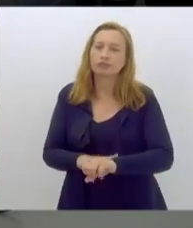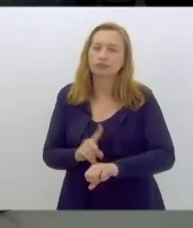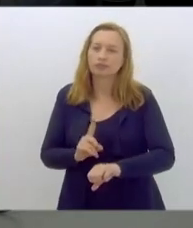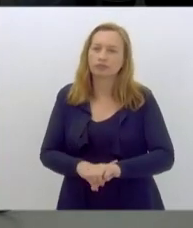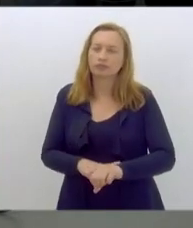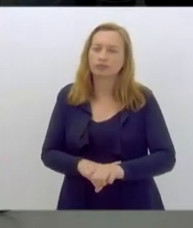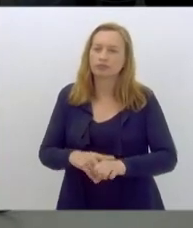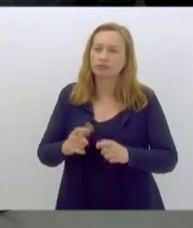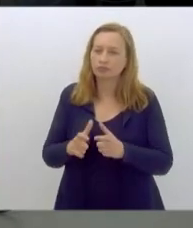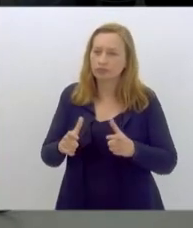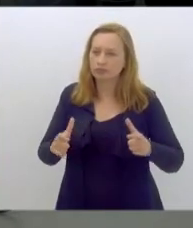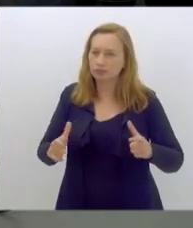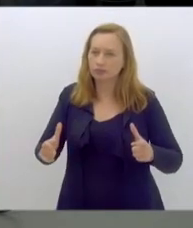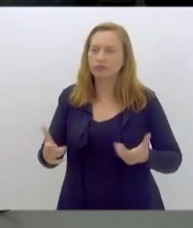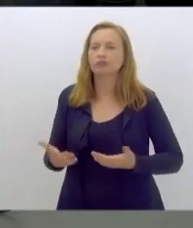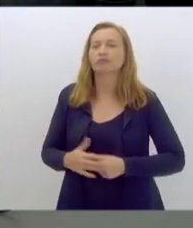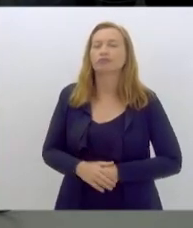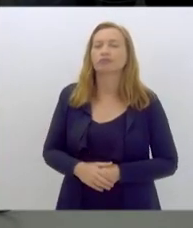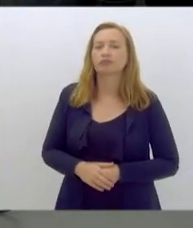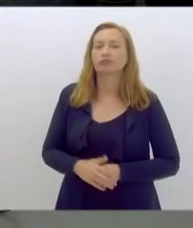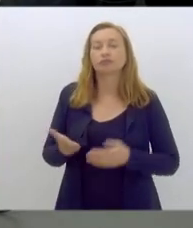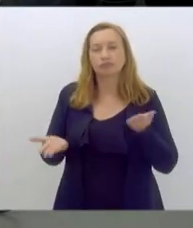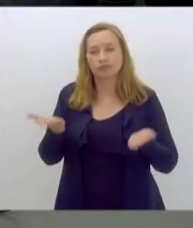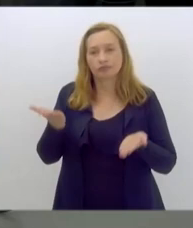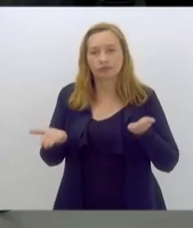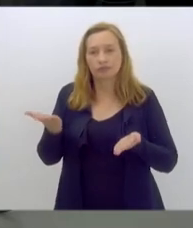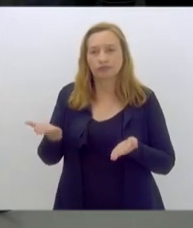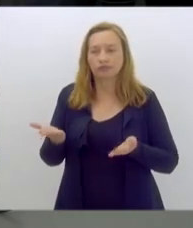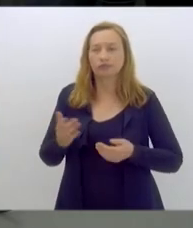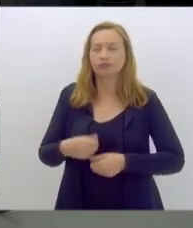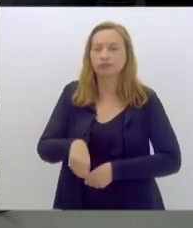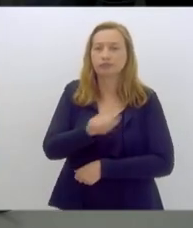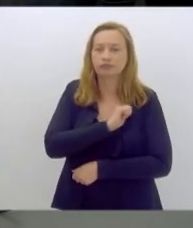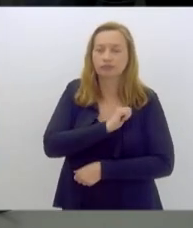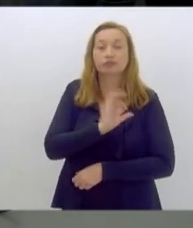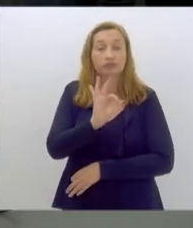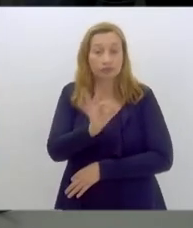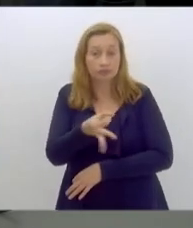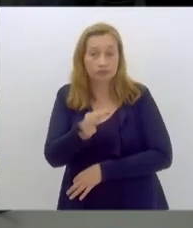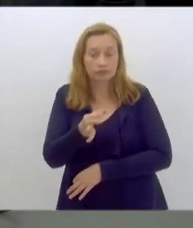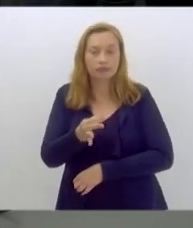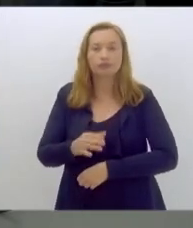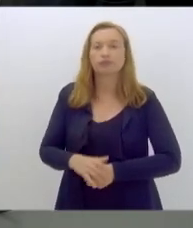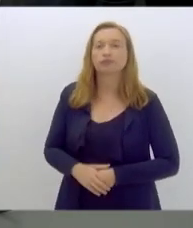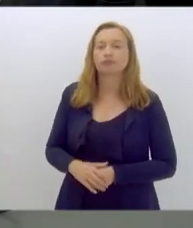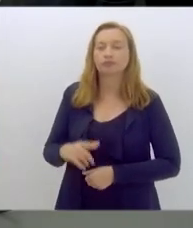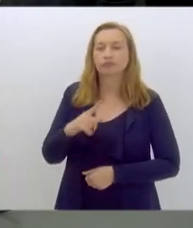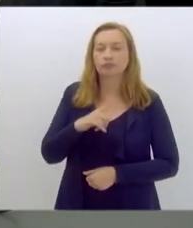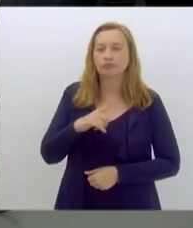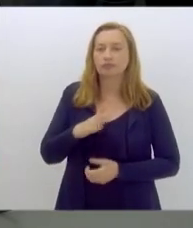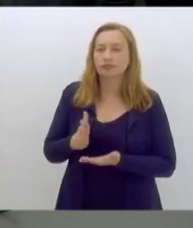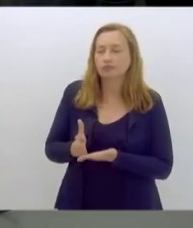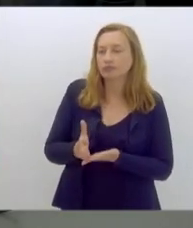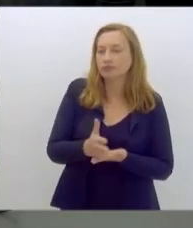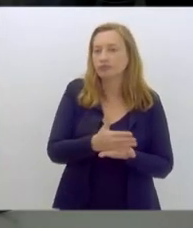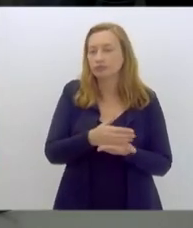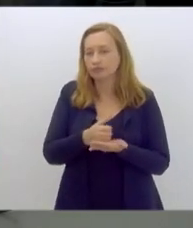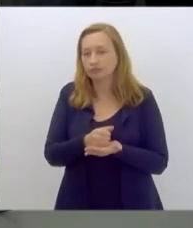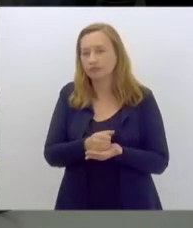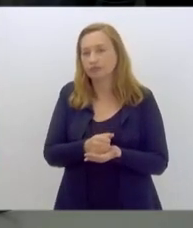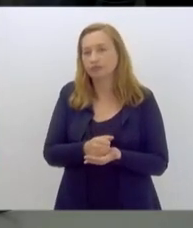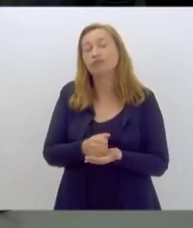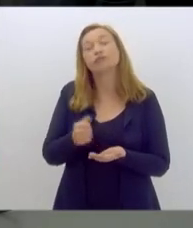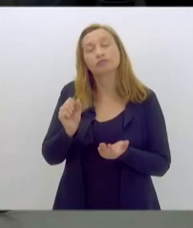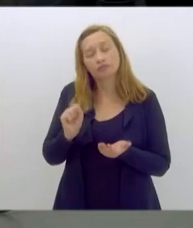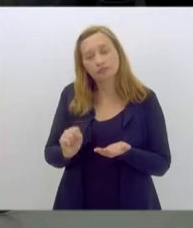crescimento e o equilíbrio fiscal obviamente que se nós tivéssemos essa arrecadação as